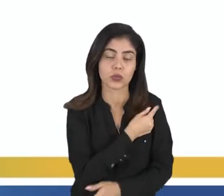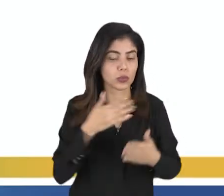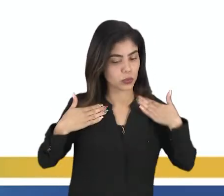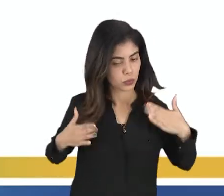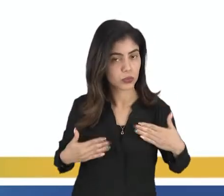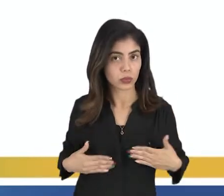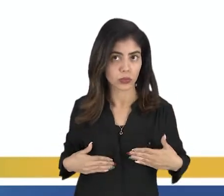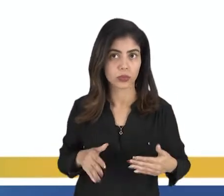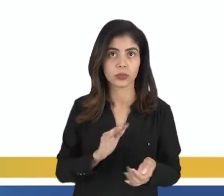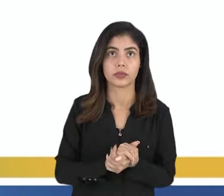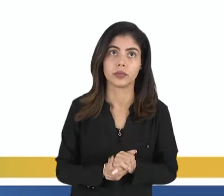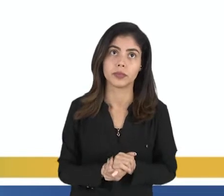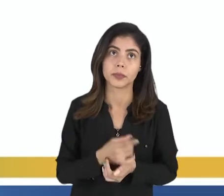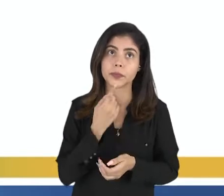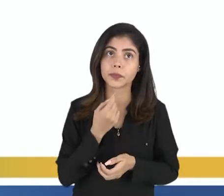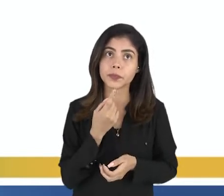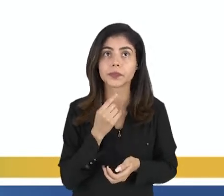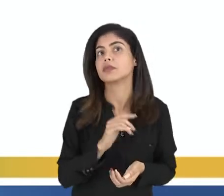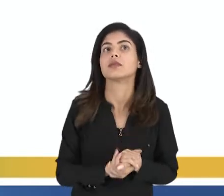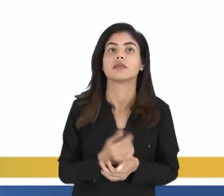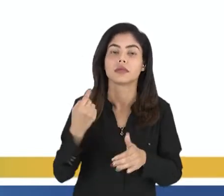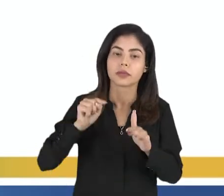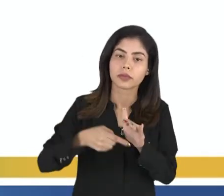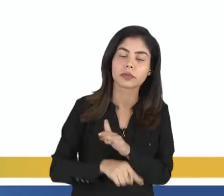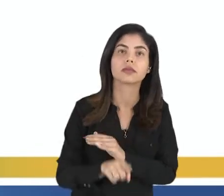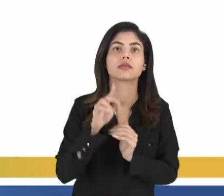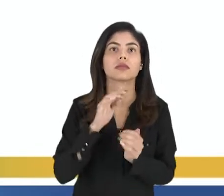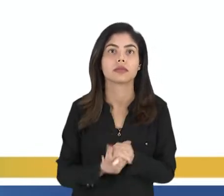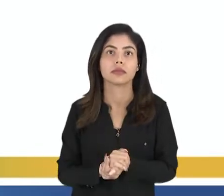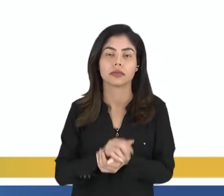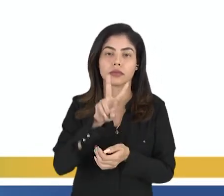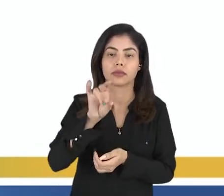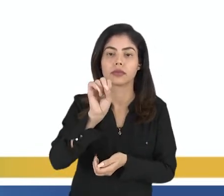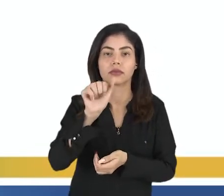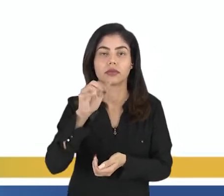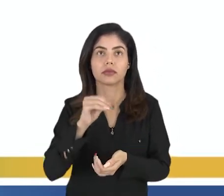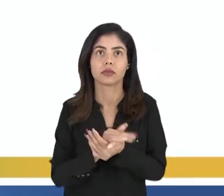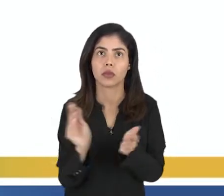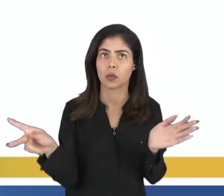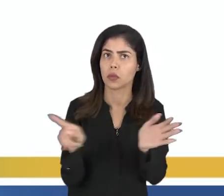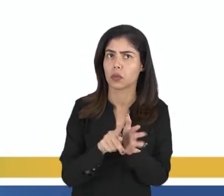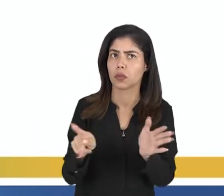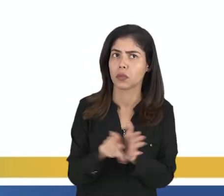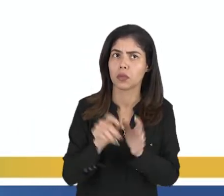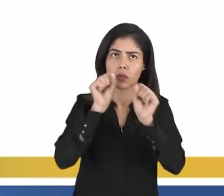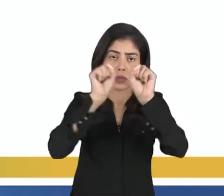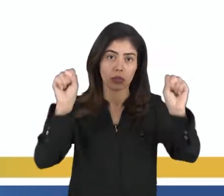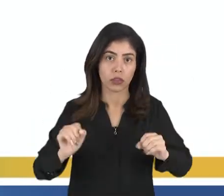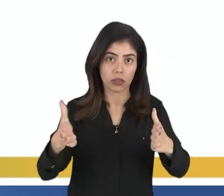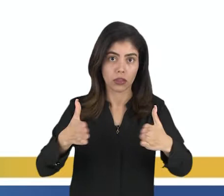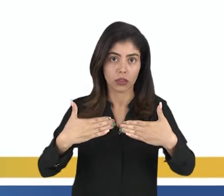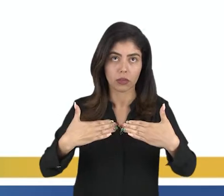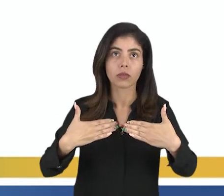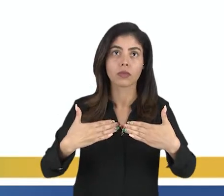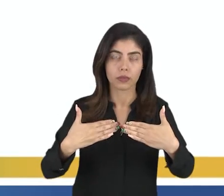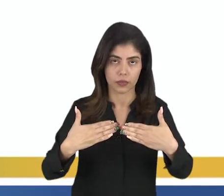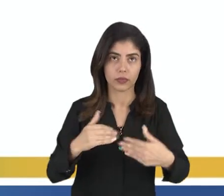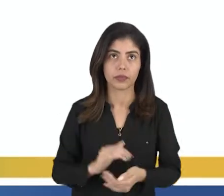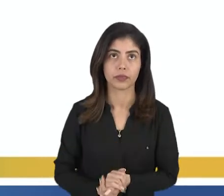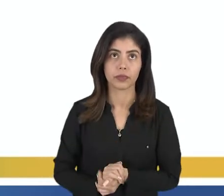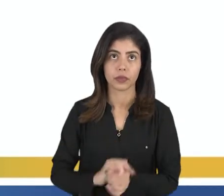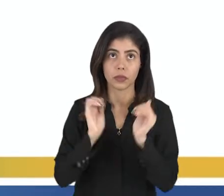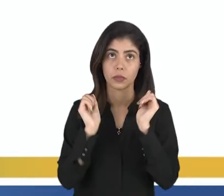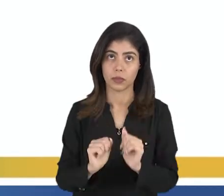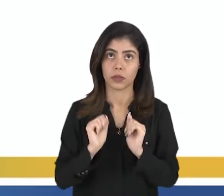nosso corpo. O sangue, ele circula dentro desses vasos, sendo, portanto, um sistema circulatório